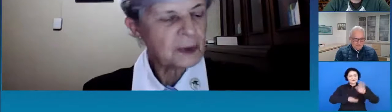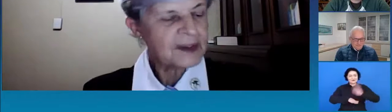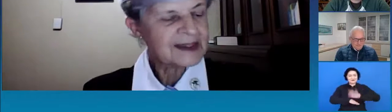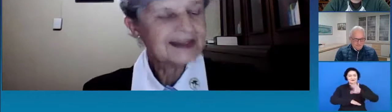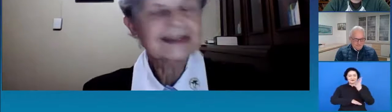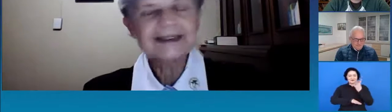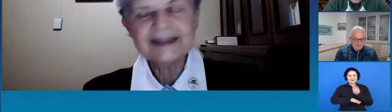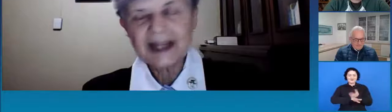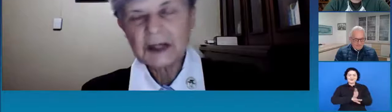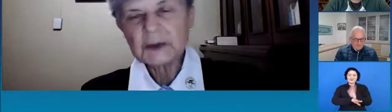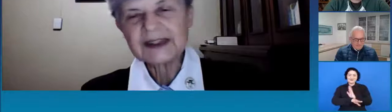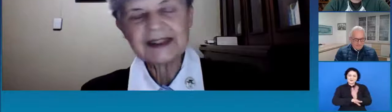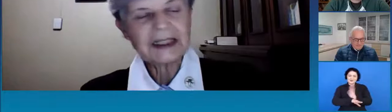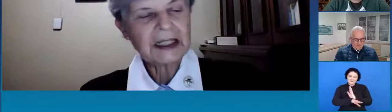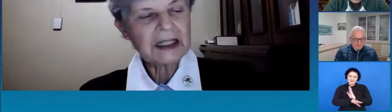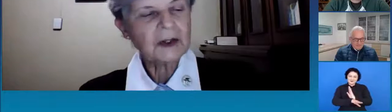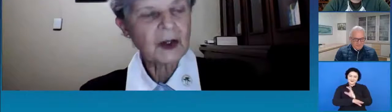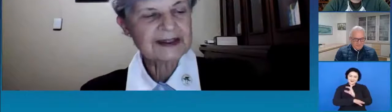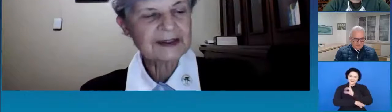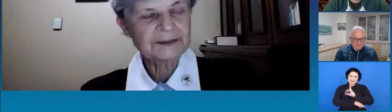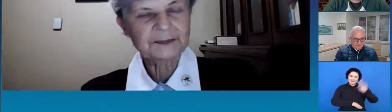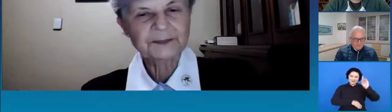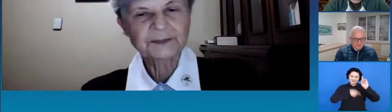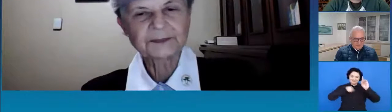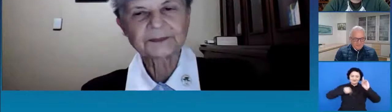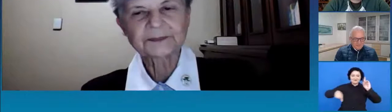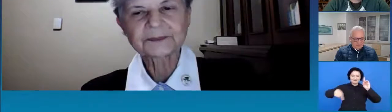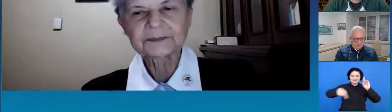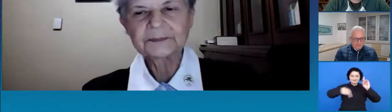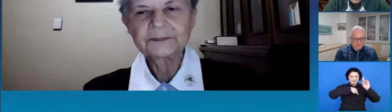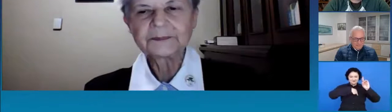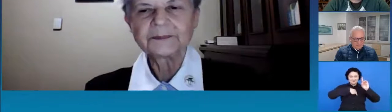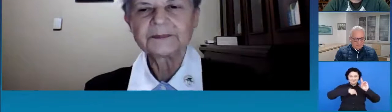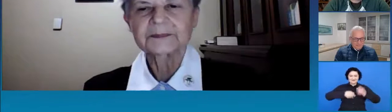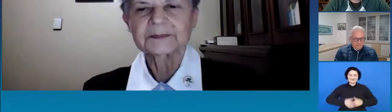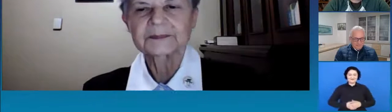Espírita filmes Deus e nós